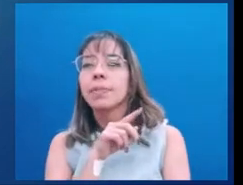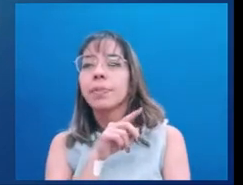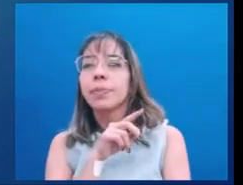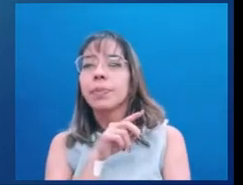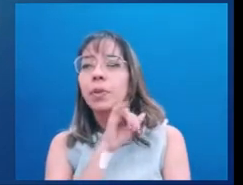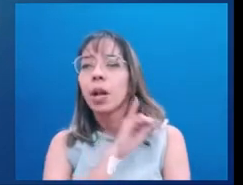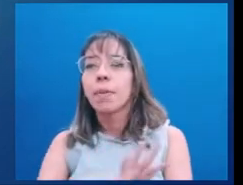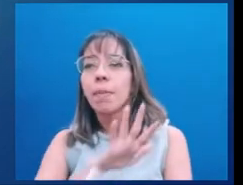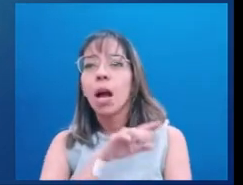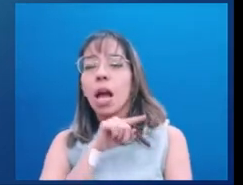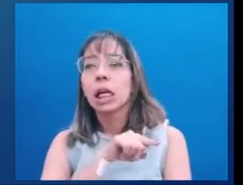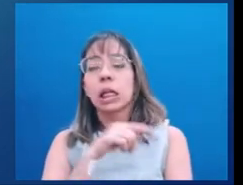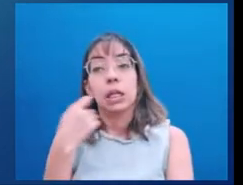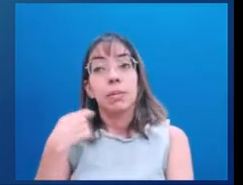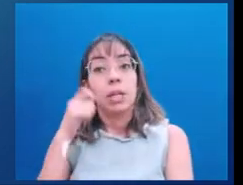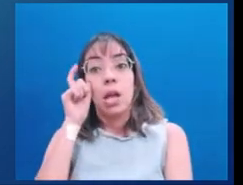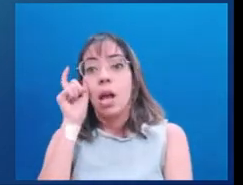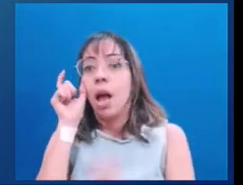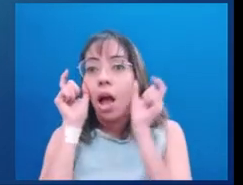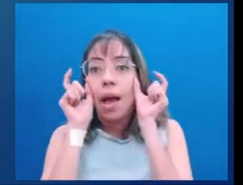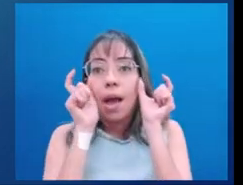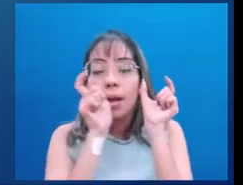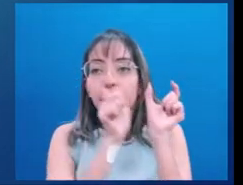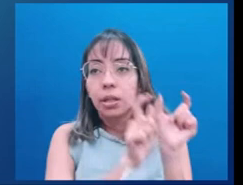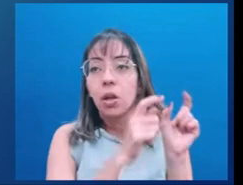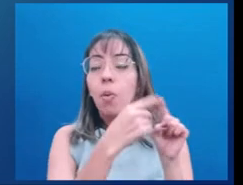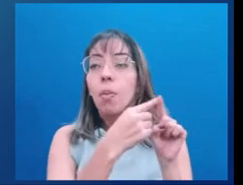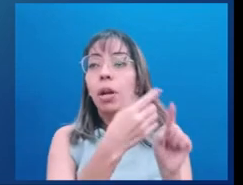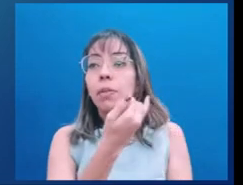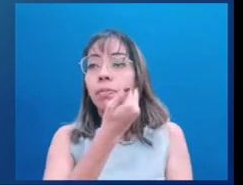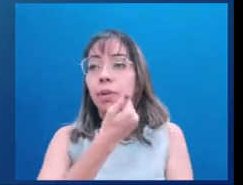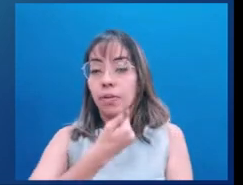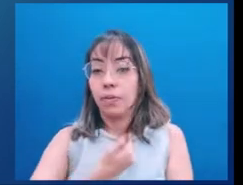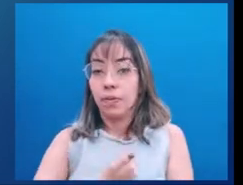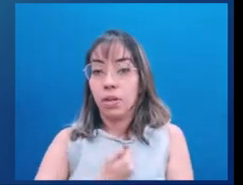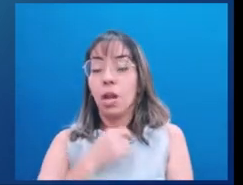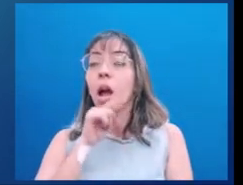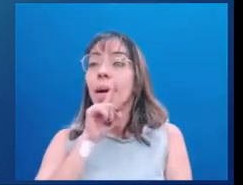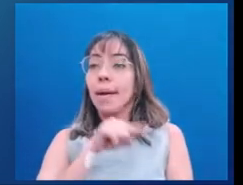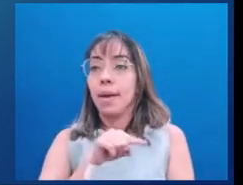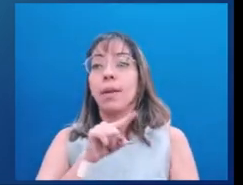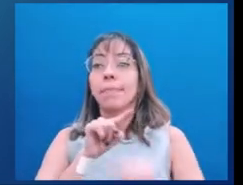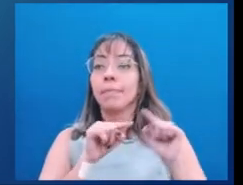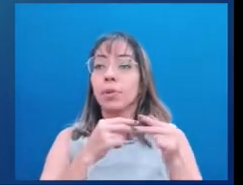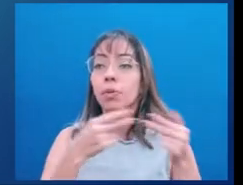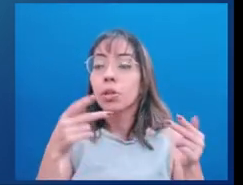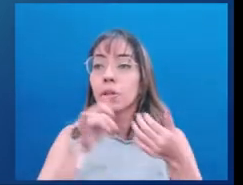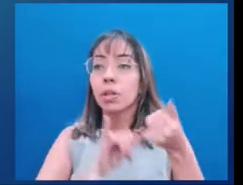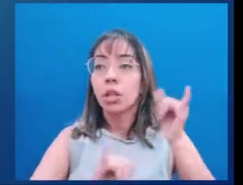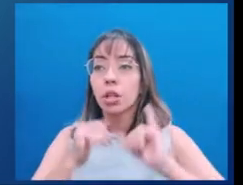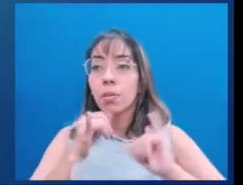Esse pictograma, gente, também é algo, né, que tem que ter muita atenção, porque indica uma